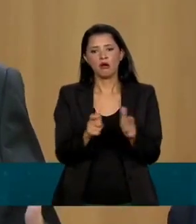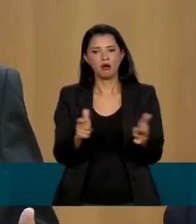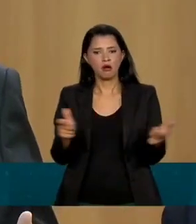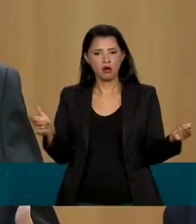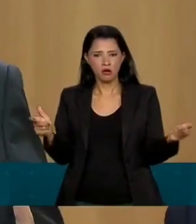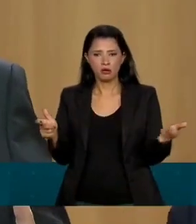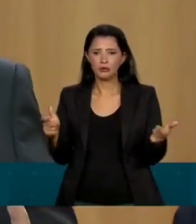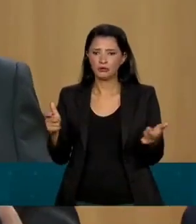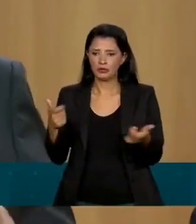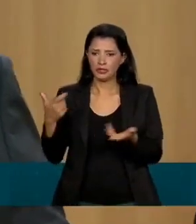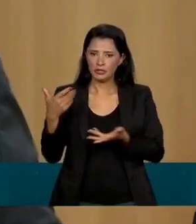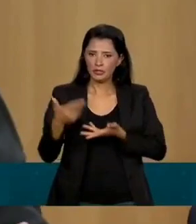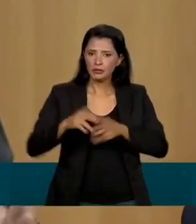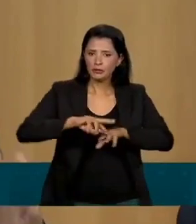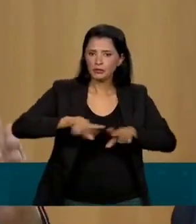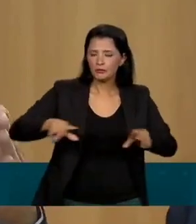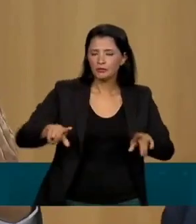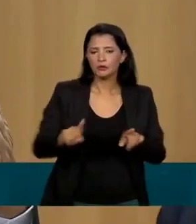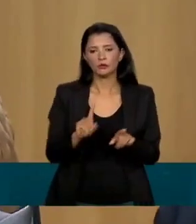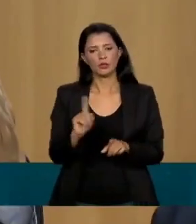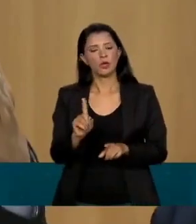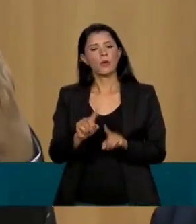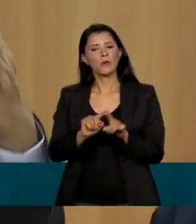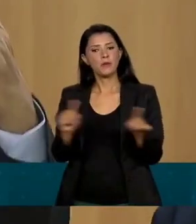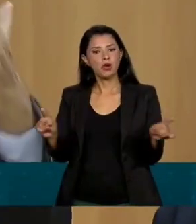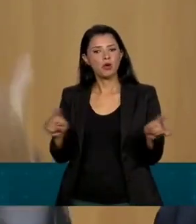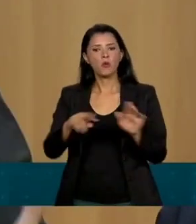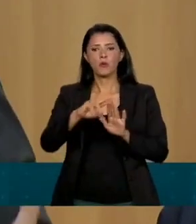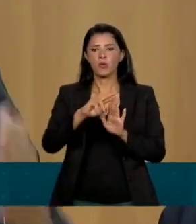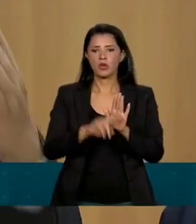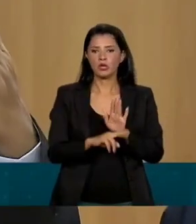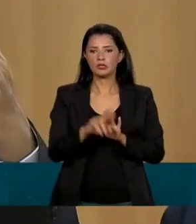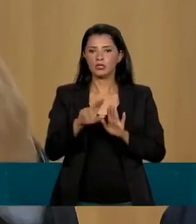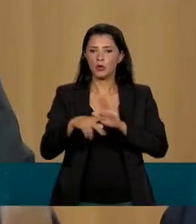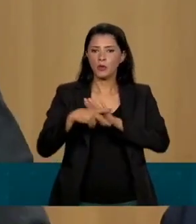dos serviços, mas de uma regulação